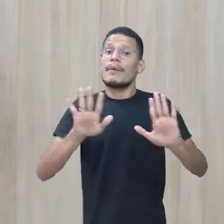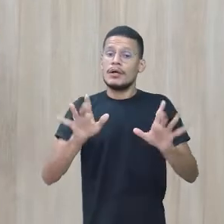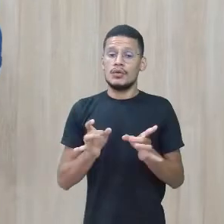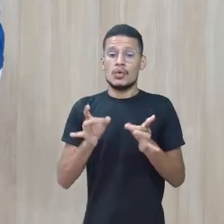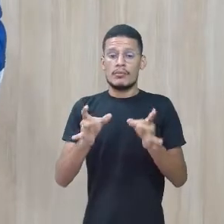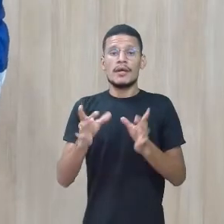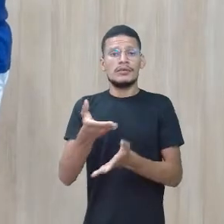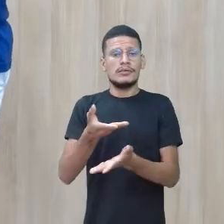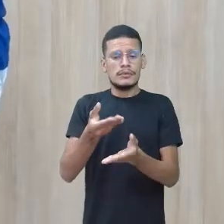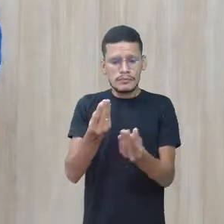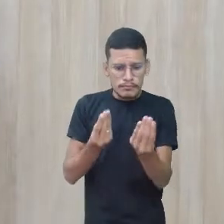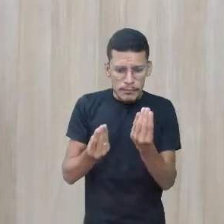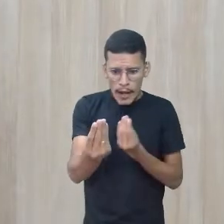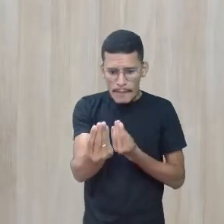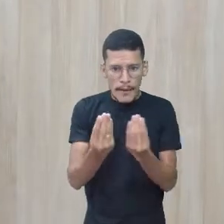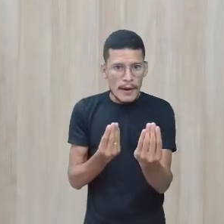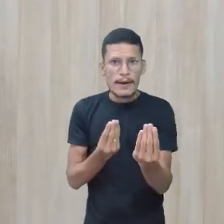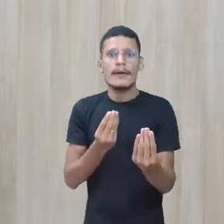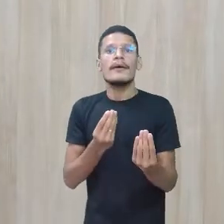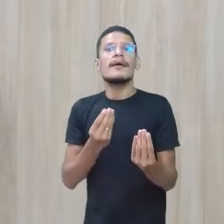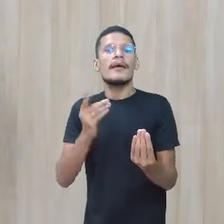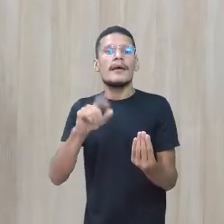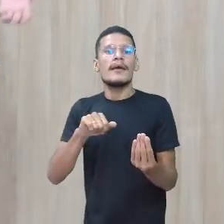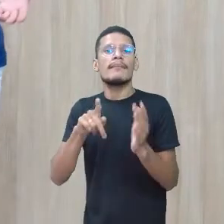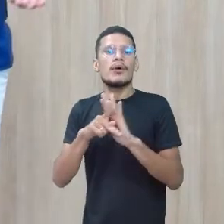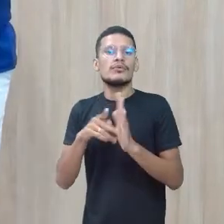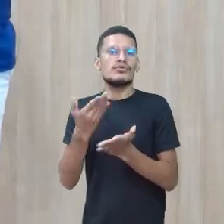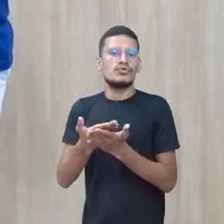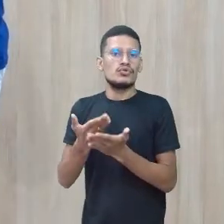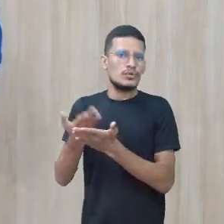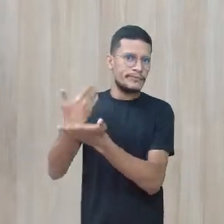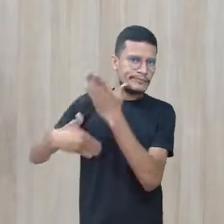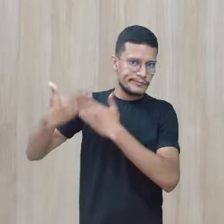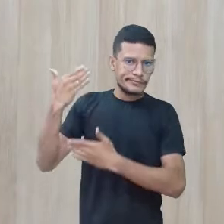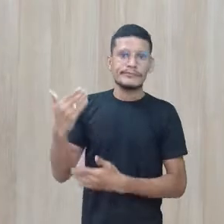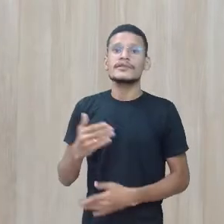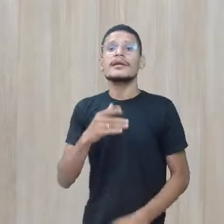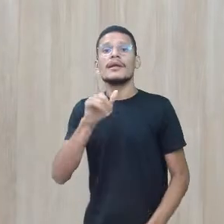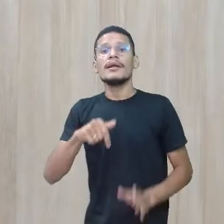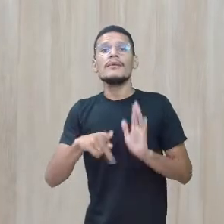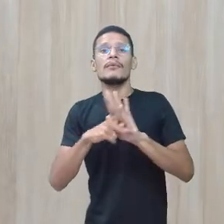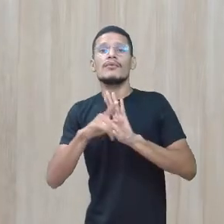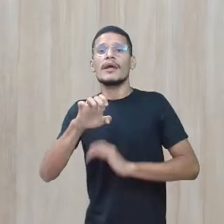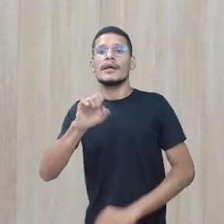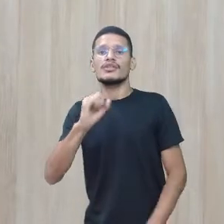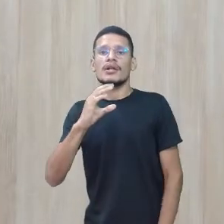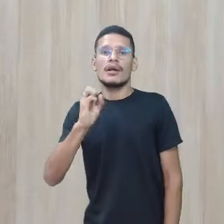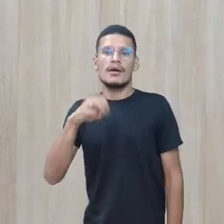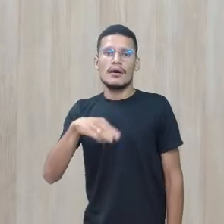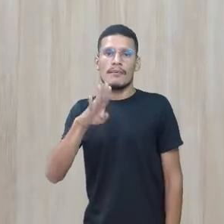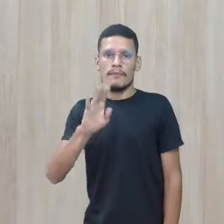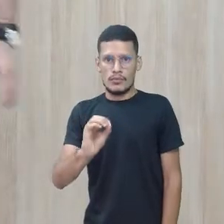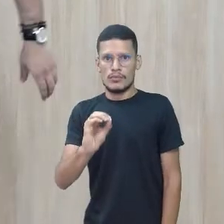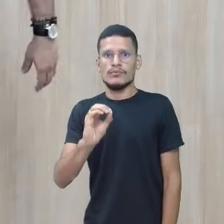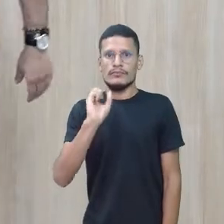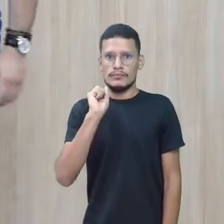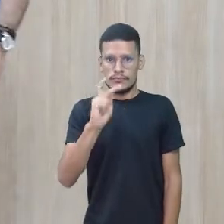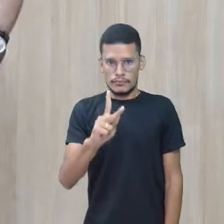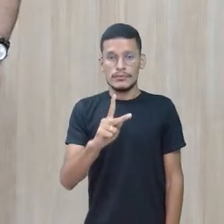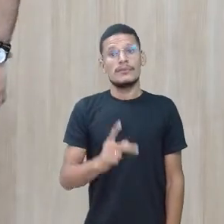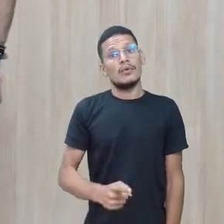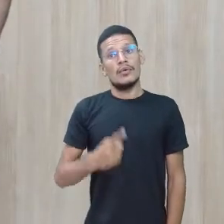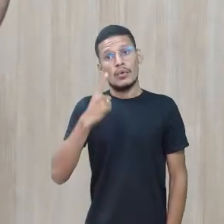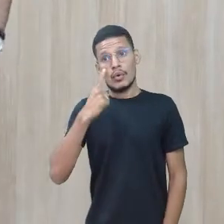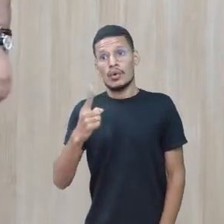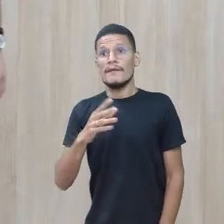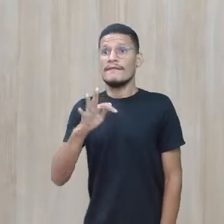troca, né, de produto por produto, que a gente viu na aula passada, que recebe o nome de escambo, ok? Mas aí